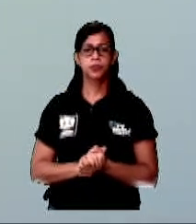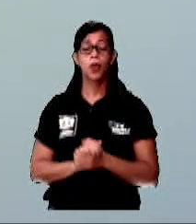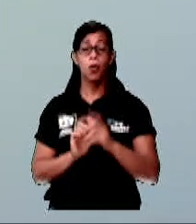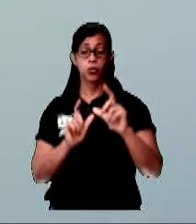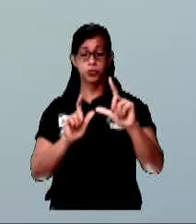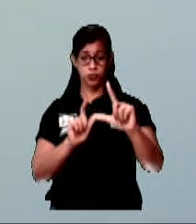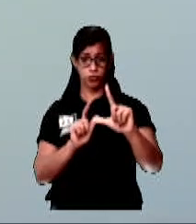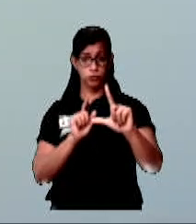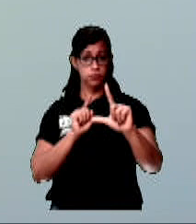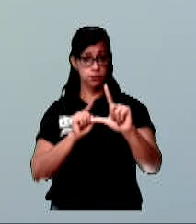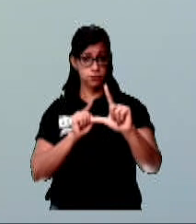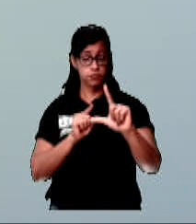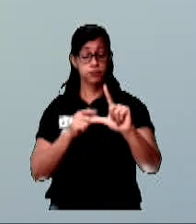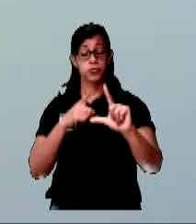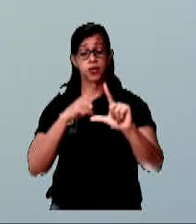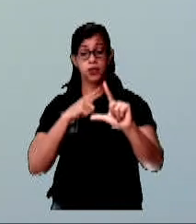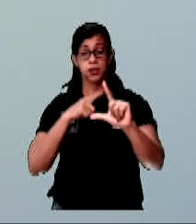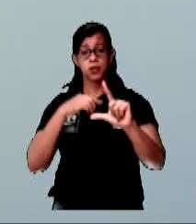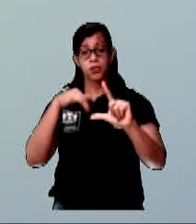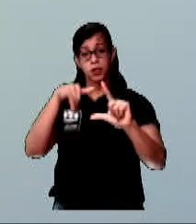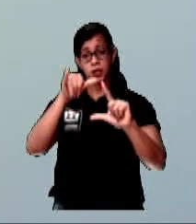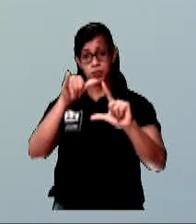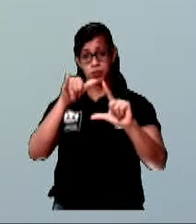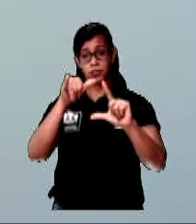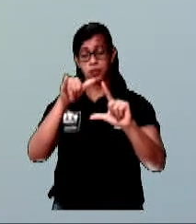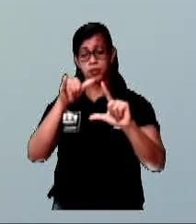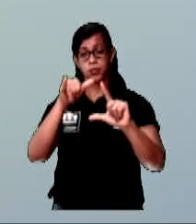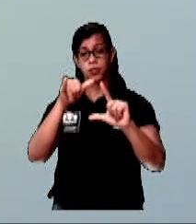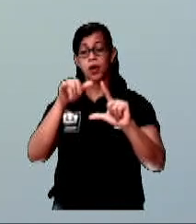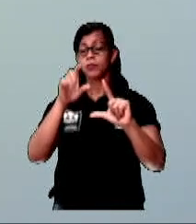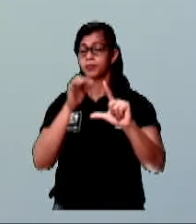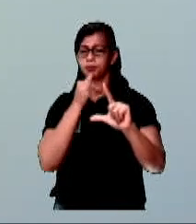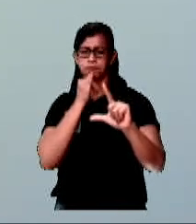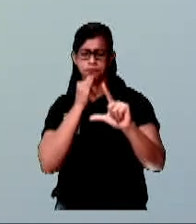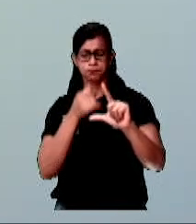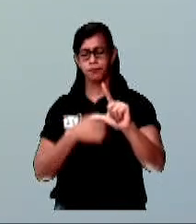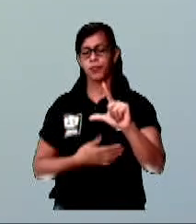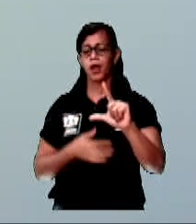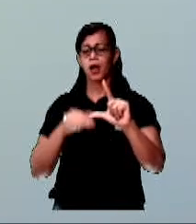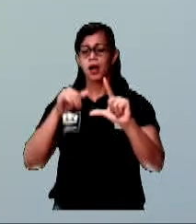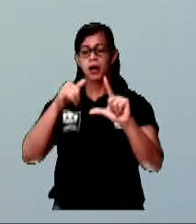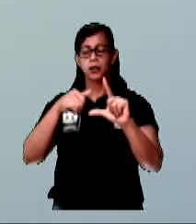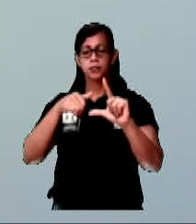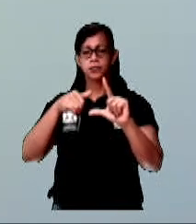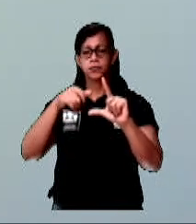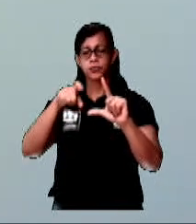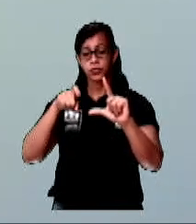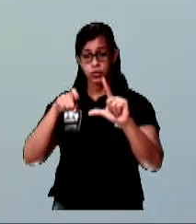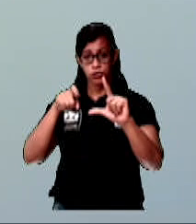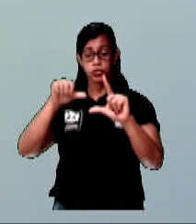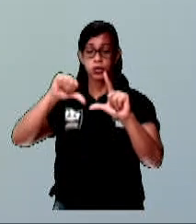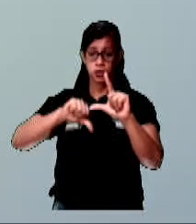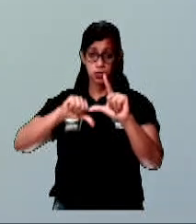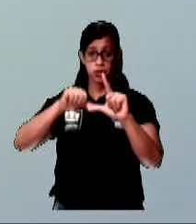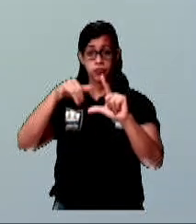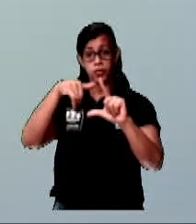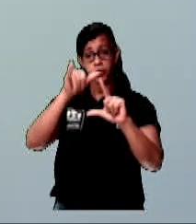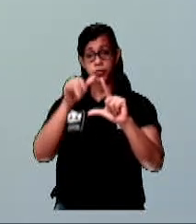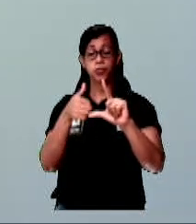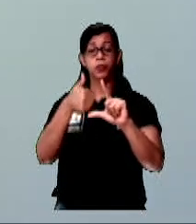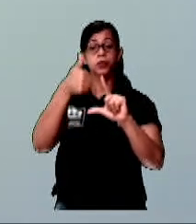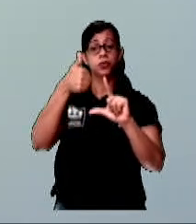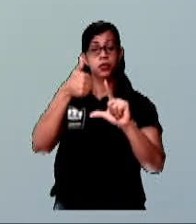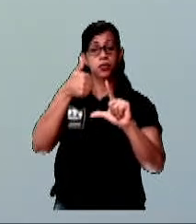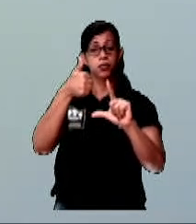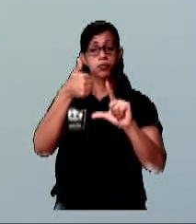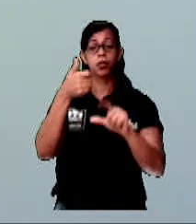vai ter Y negativo, X negativo e Y negativo, ó, menos e menos. E o último